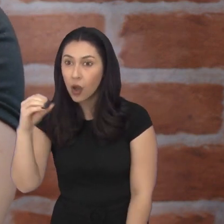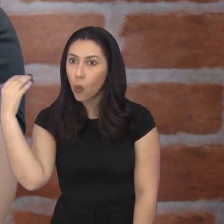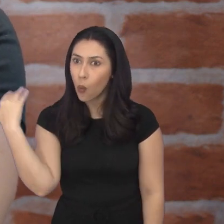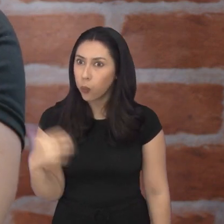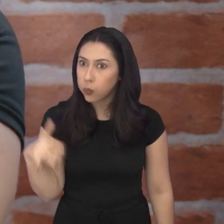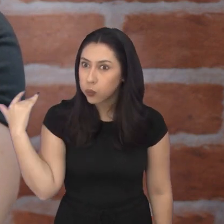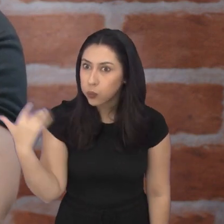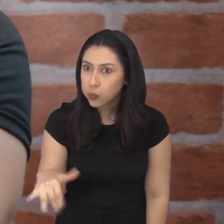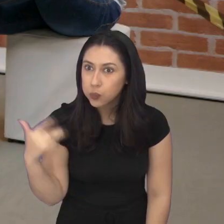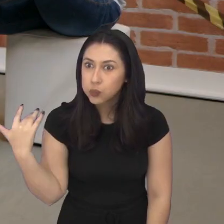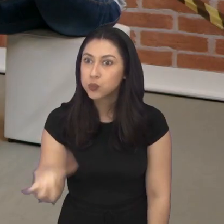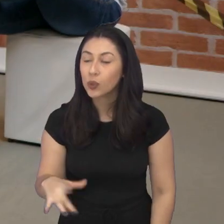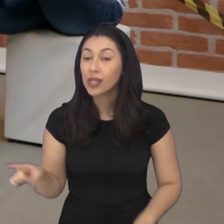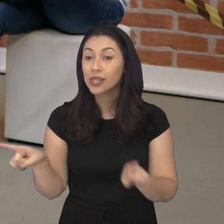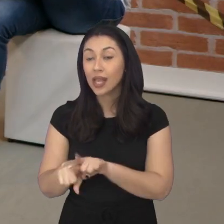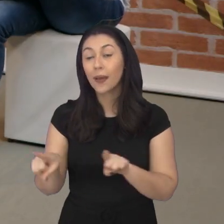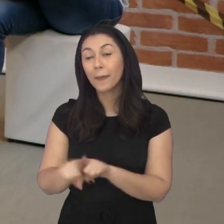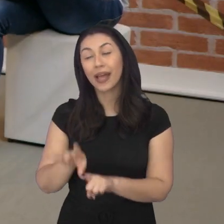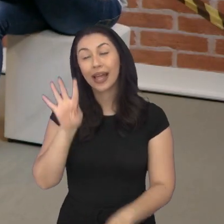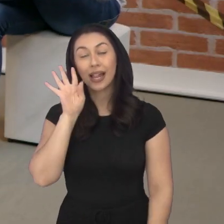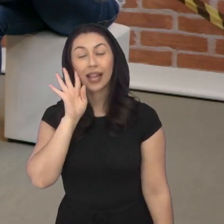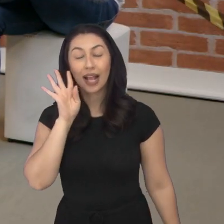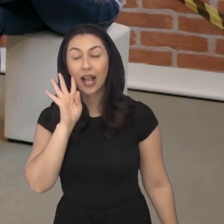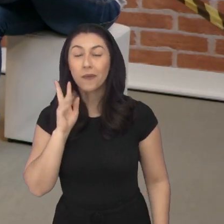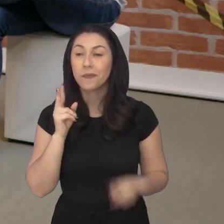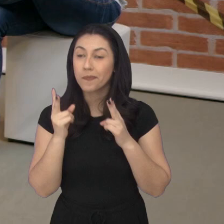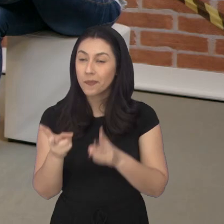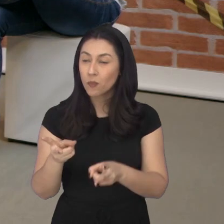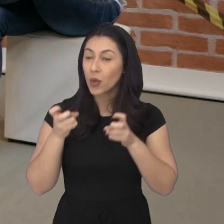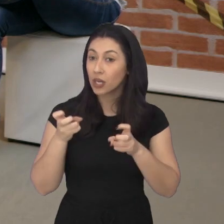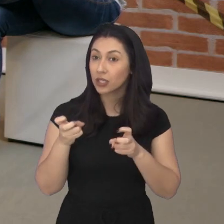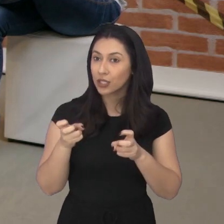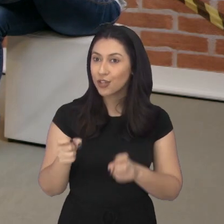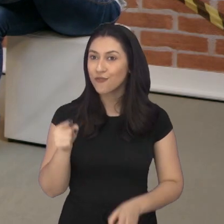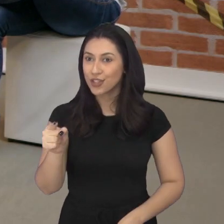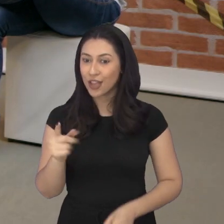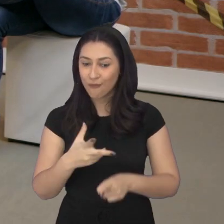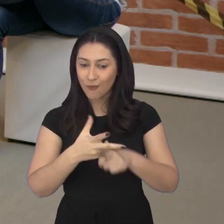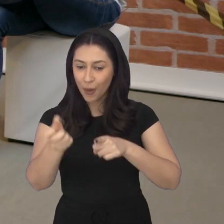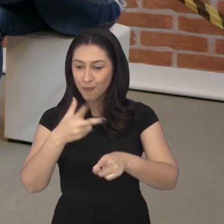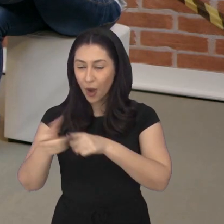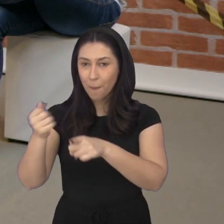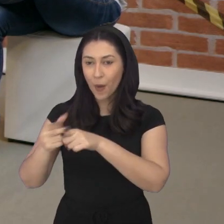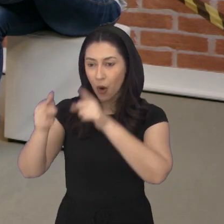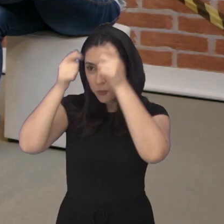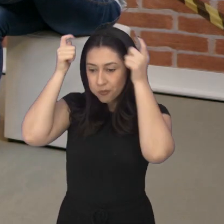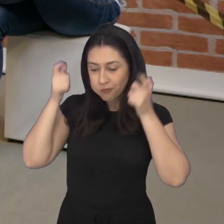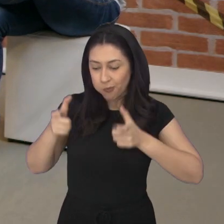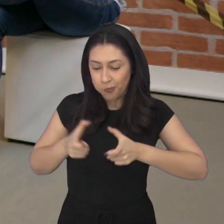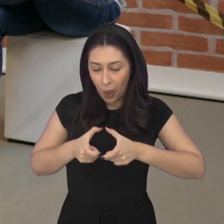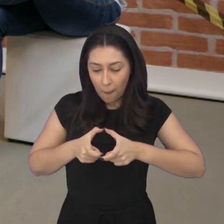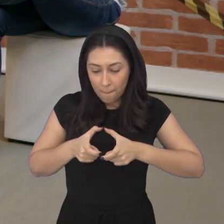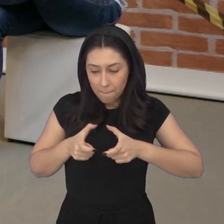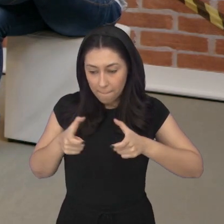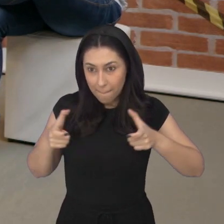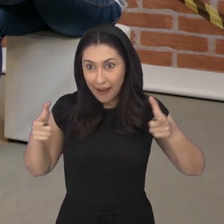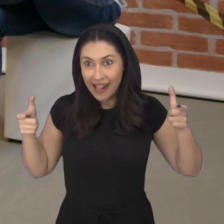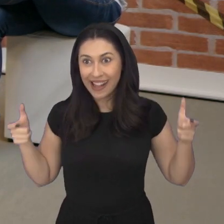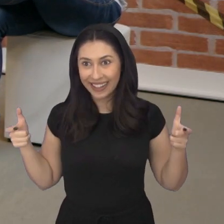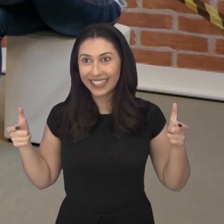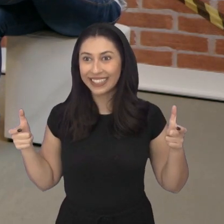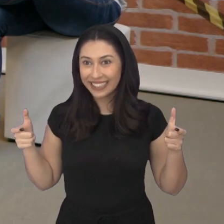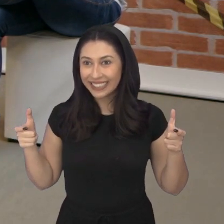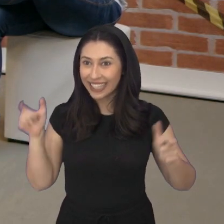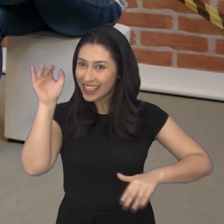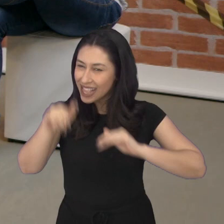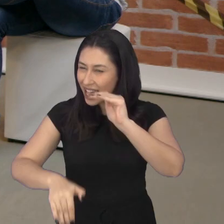pra caramba! E legal a gente ver, né, Fabiola, que a sua coleção de medalhas foi só aumentando, aumentando, e a natação